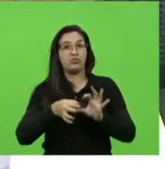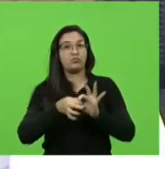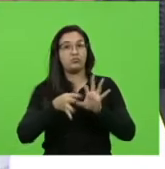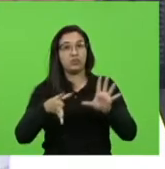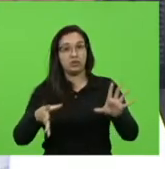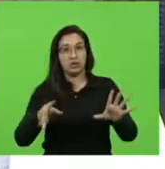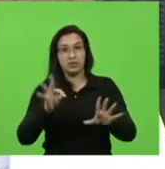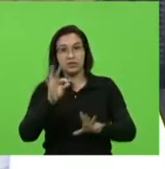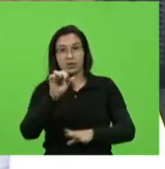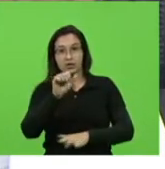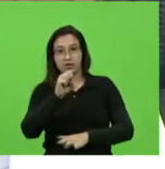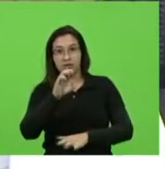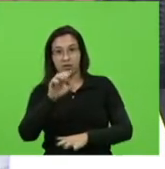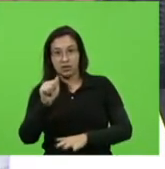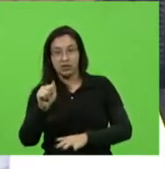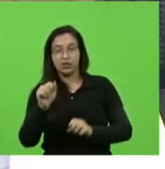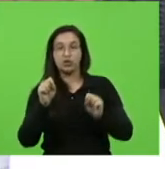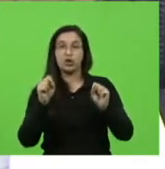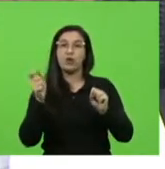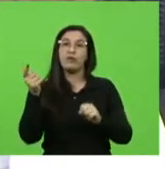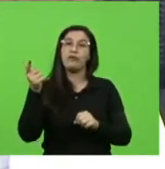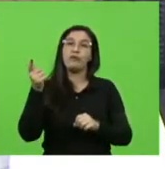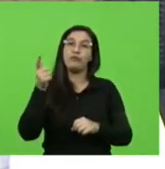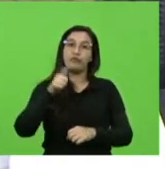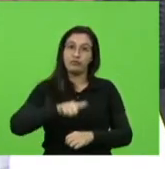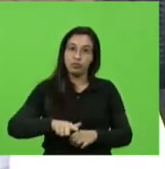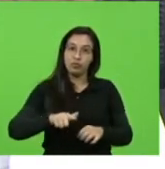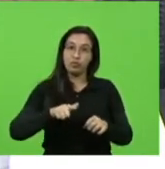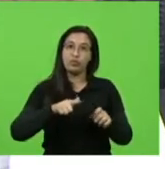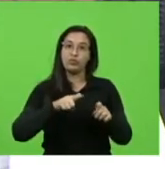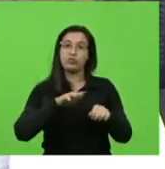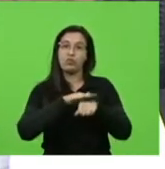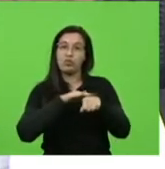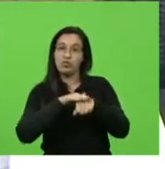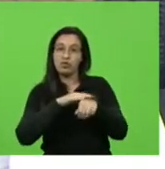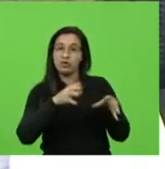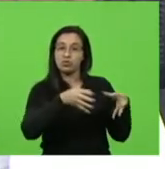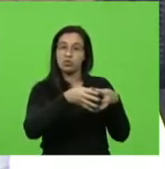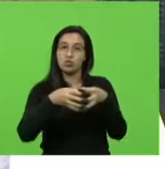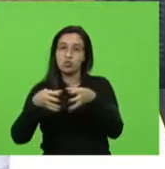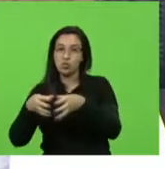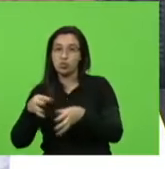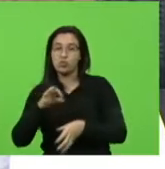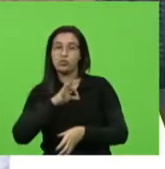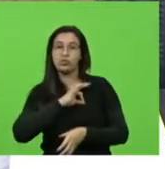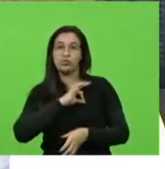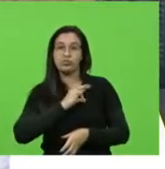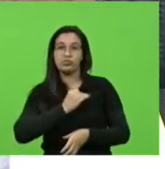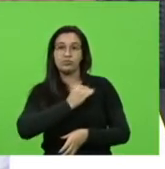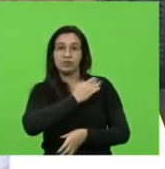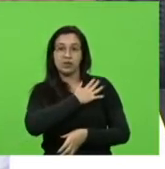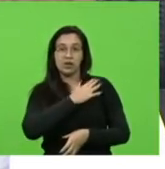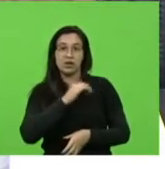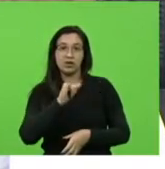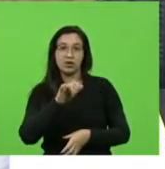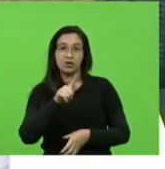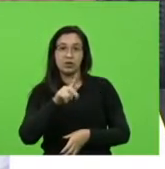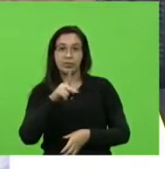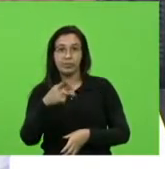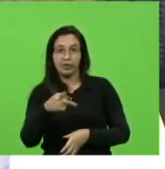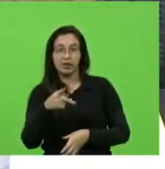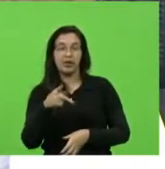retomar as negociações com as categorias Polícia Militar, Polícia Civil, IGP, Corpo de Bombeiros